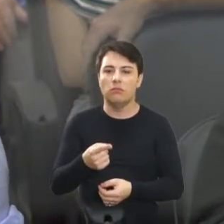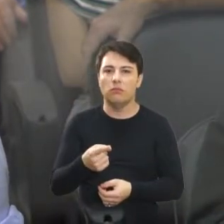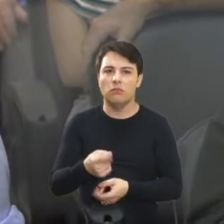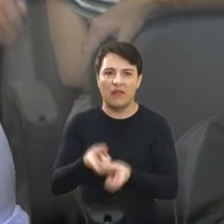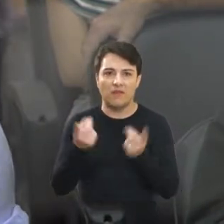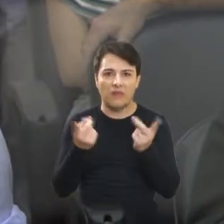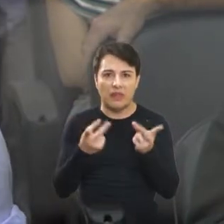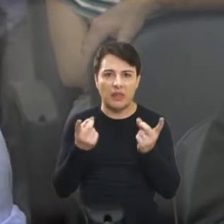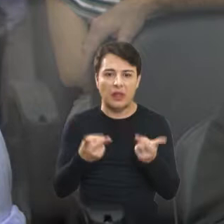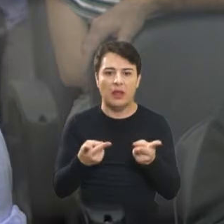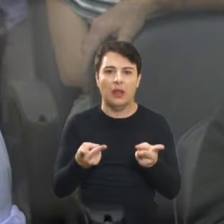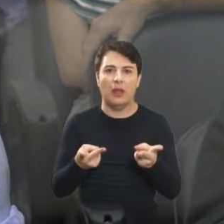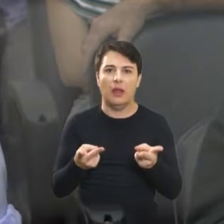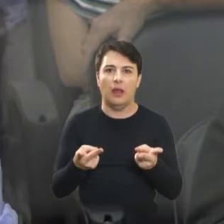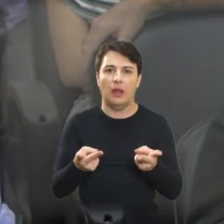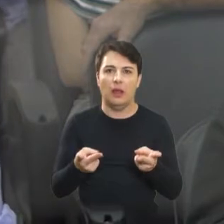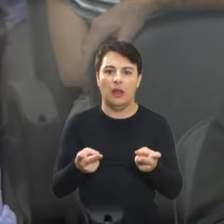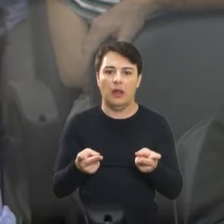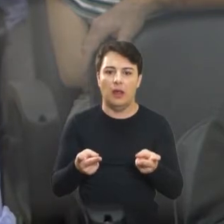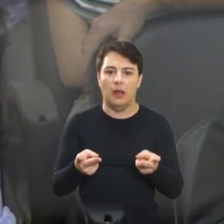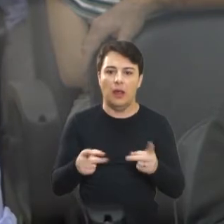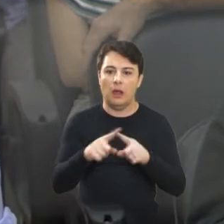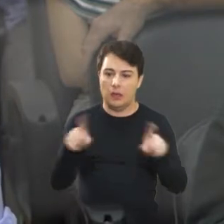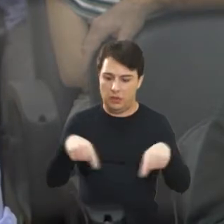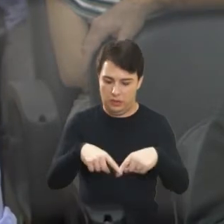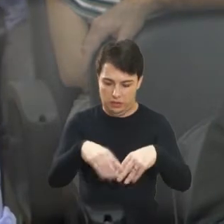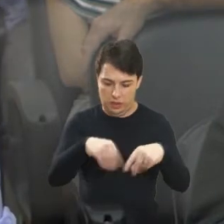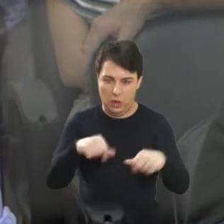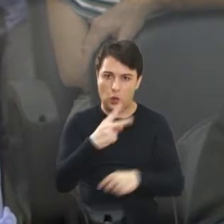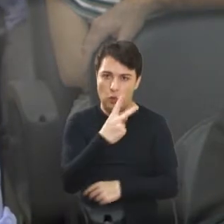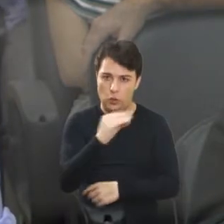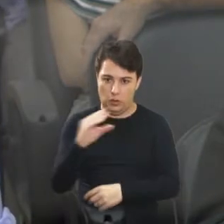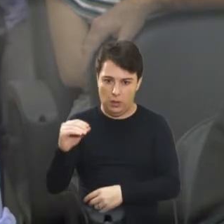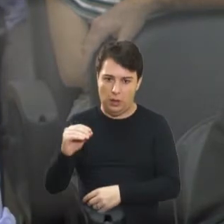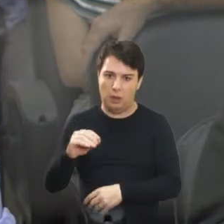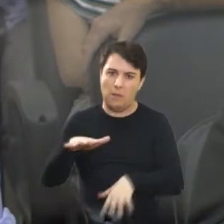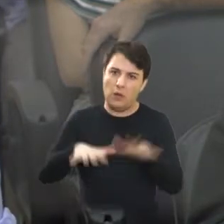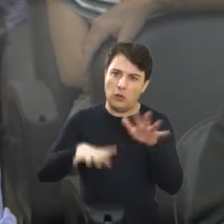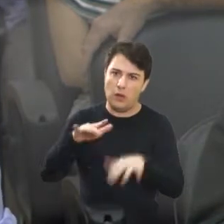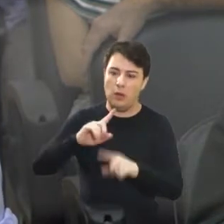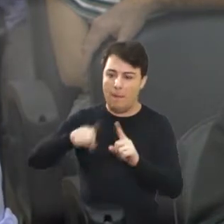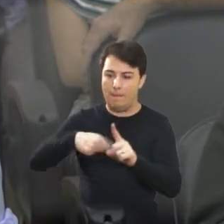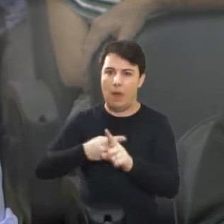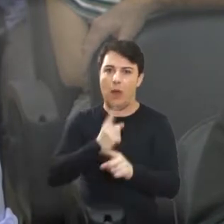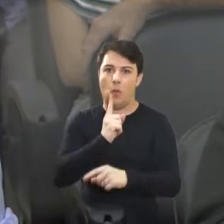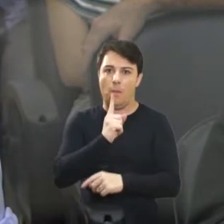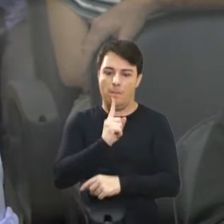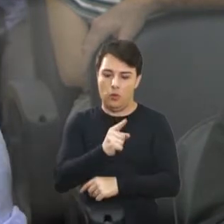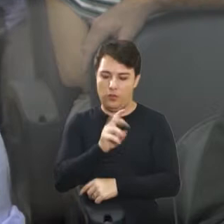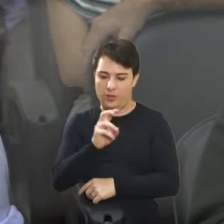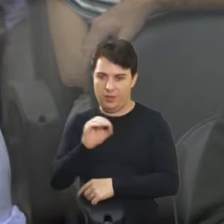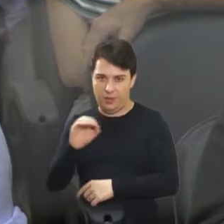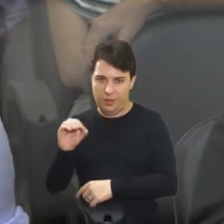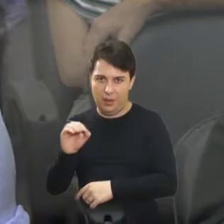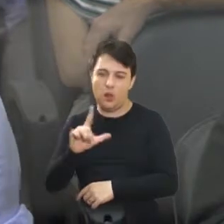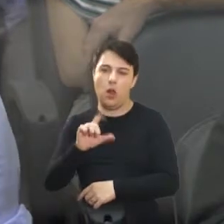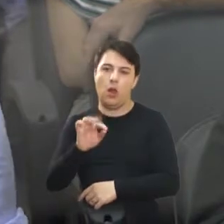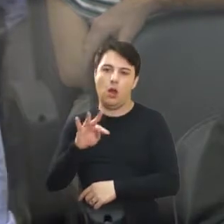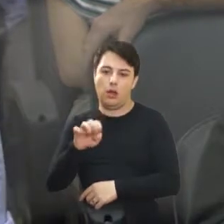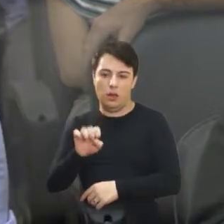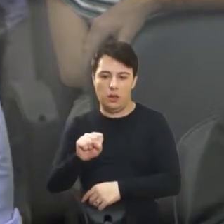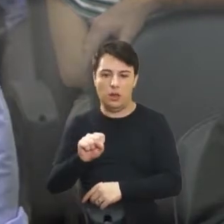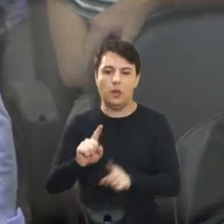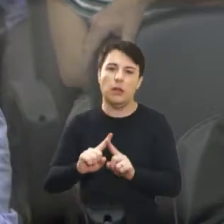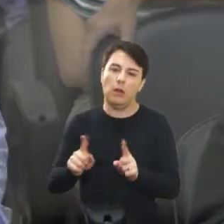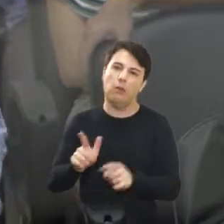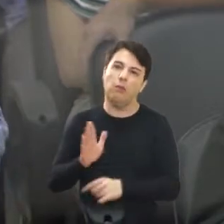em propriedades de 200 metros quadrados, que atingiriam praticamente 1.000, 1.500 lotes nessa região. E nós